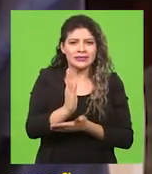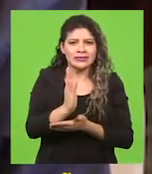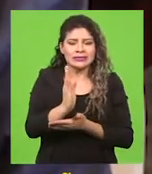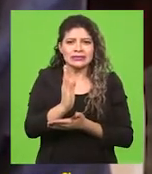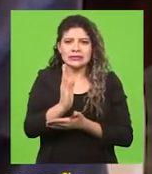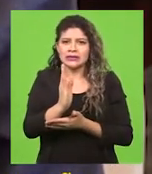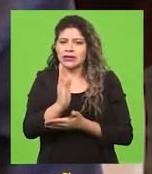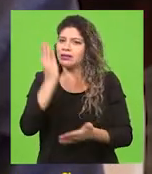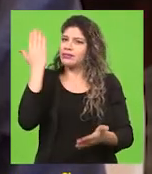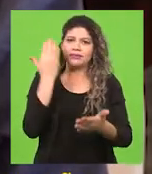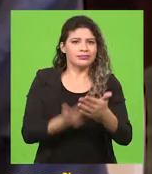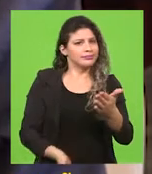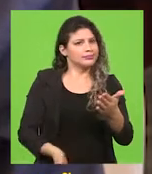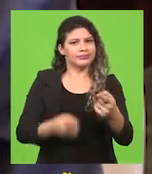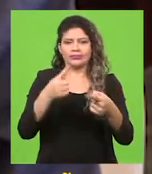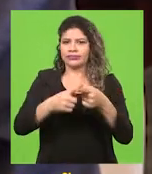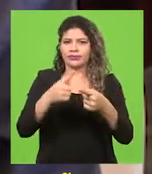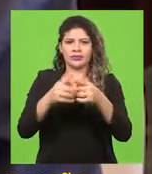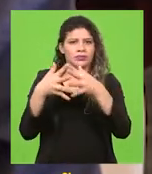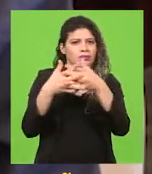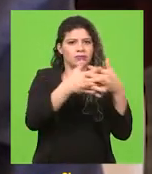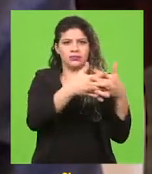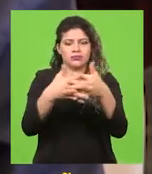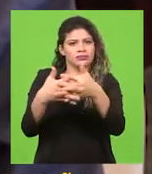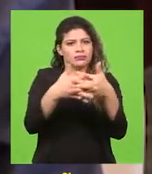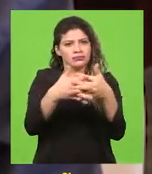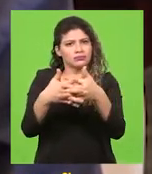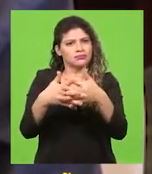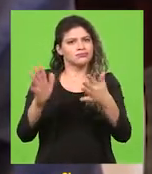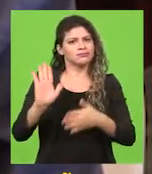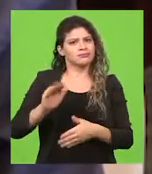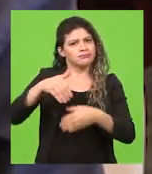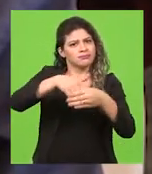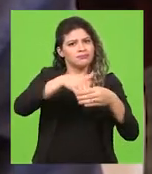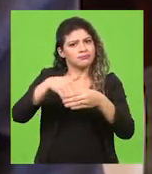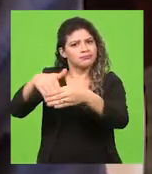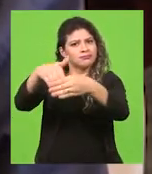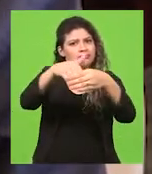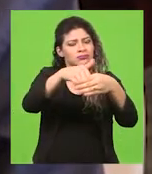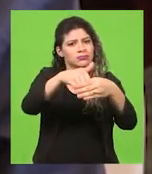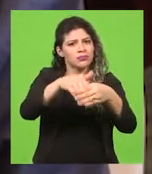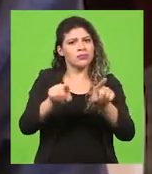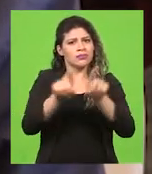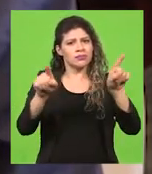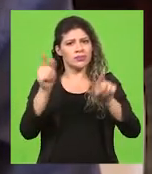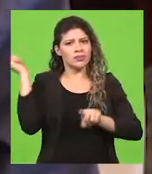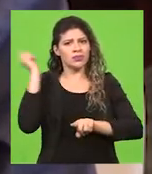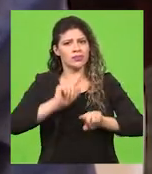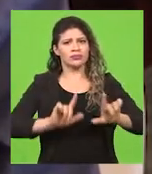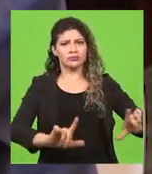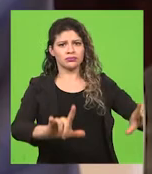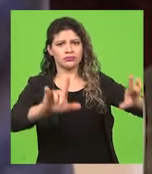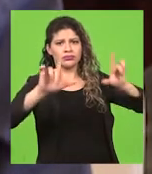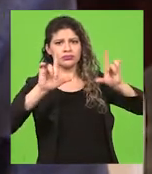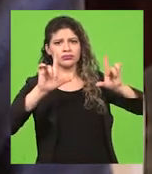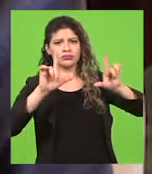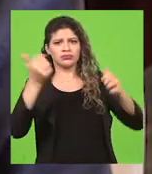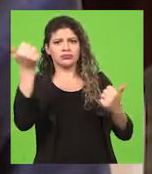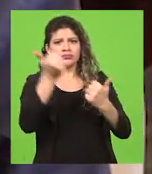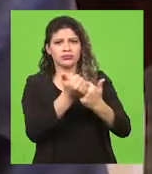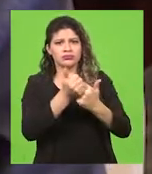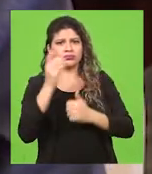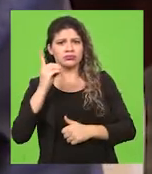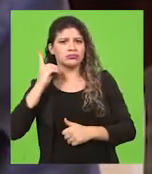Aí não ganhei, porque com esse negócio de inelegível atrapalhou minha eleição. Mas recebi o diploma de suplente